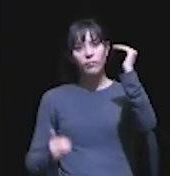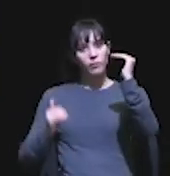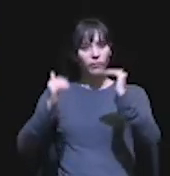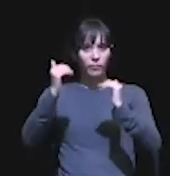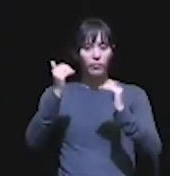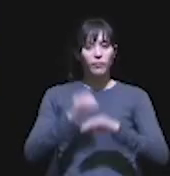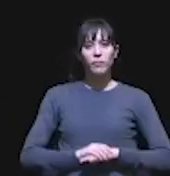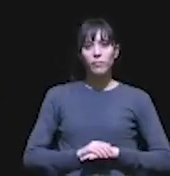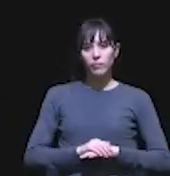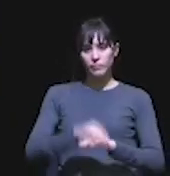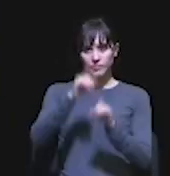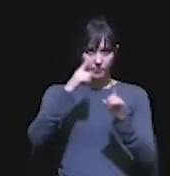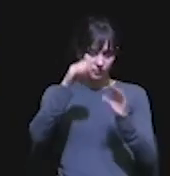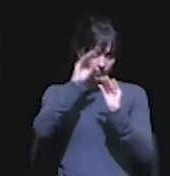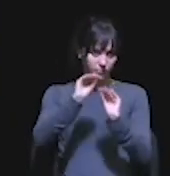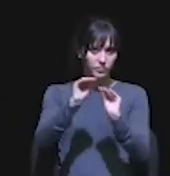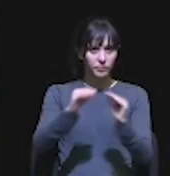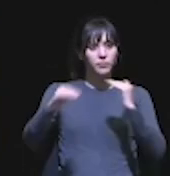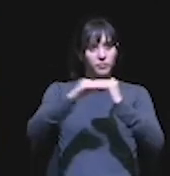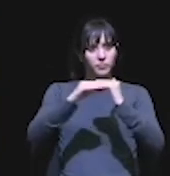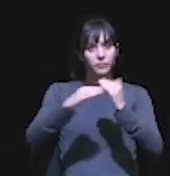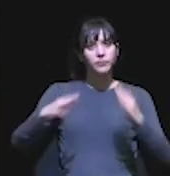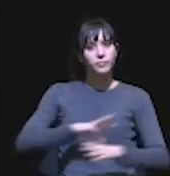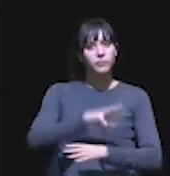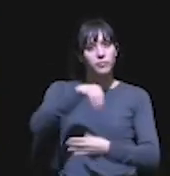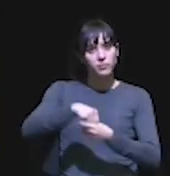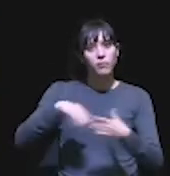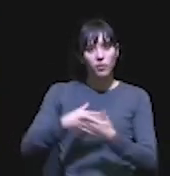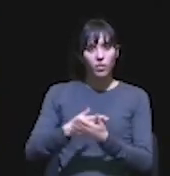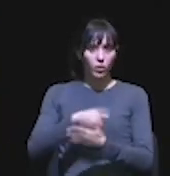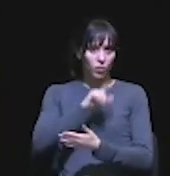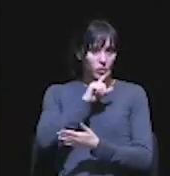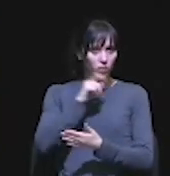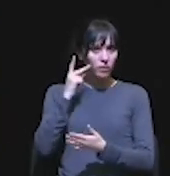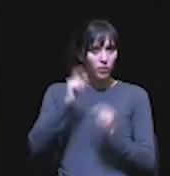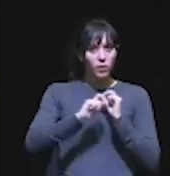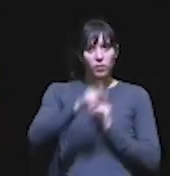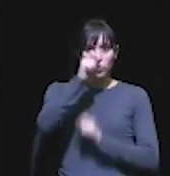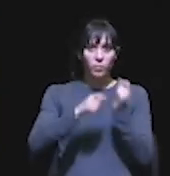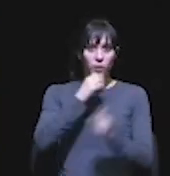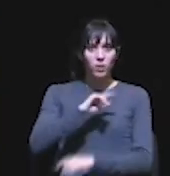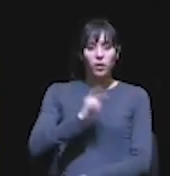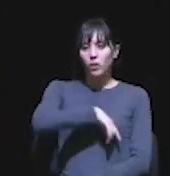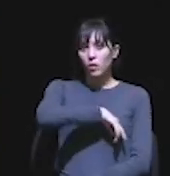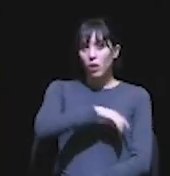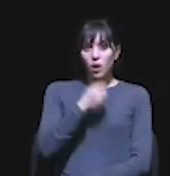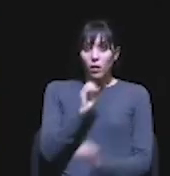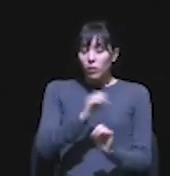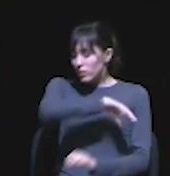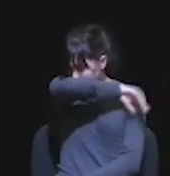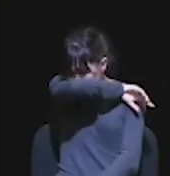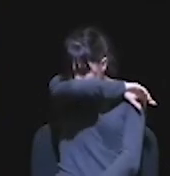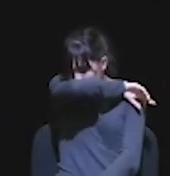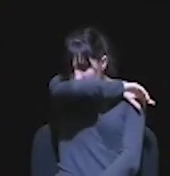Sem uma educação de qualidade, inclusiva e promotora de igualdade de oportunidades ao longo da vida e para todas as pessoas, os países não conseguiram alcançar uma